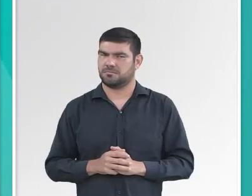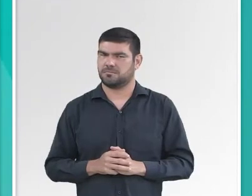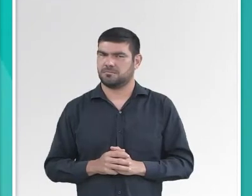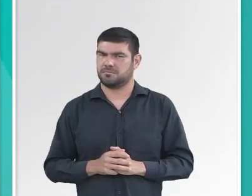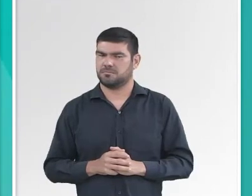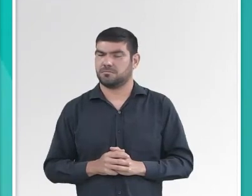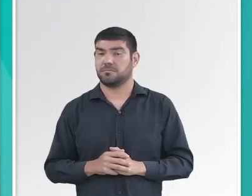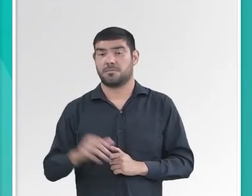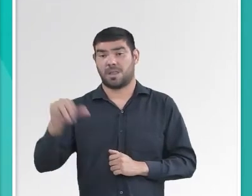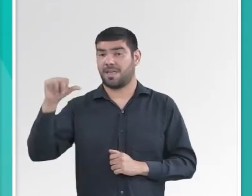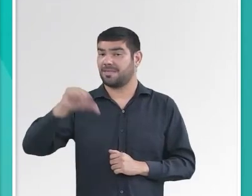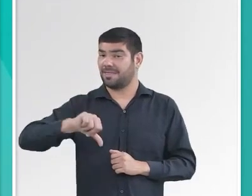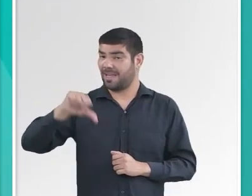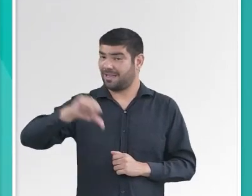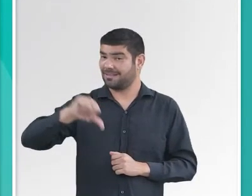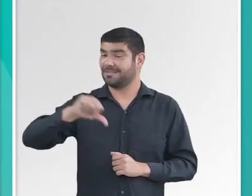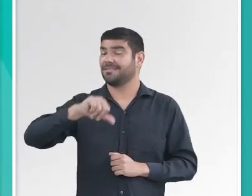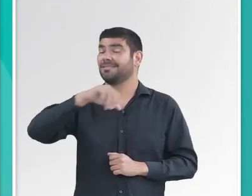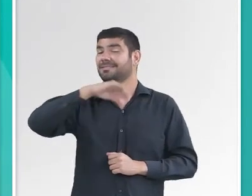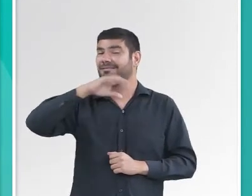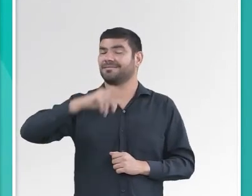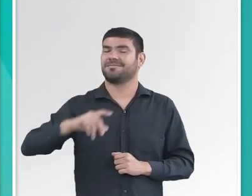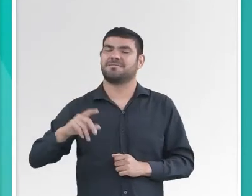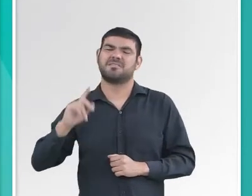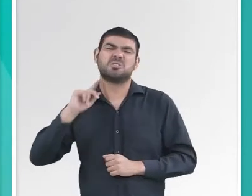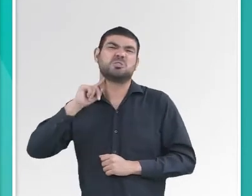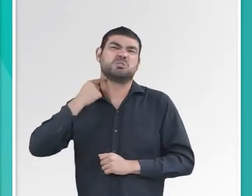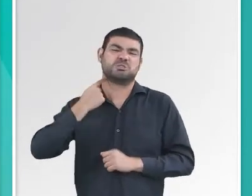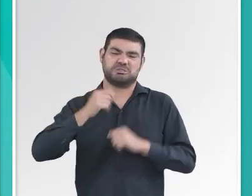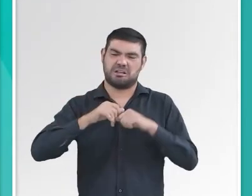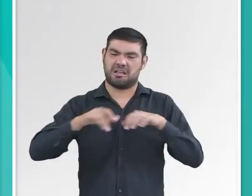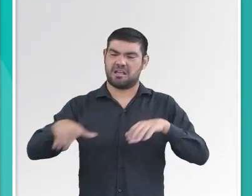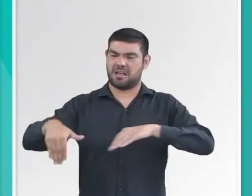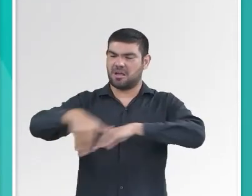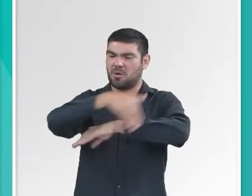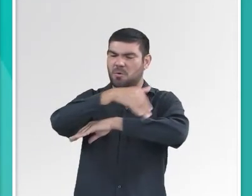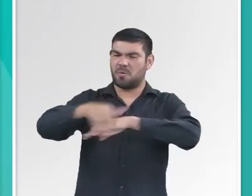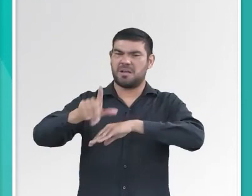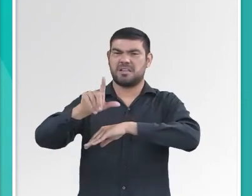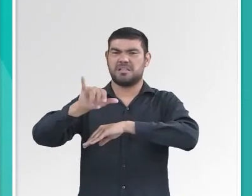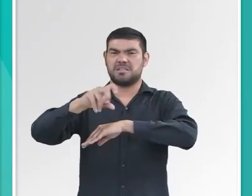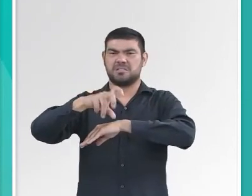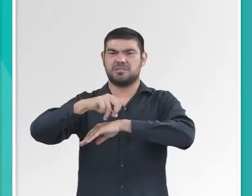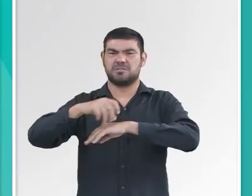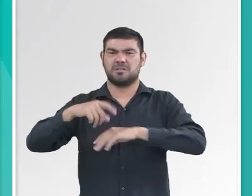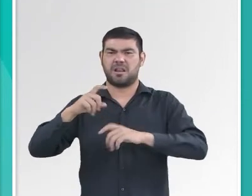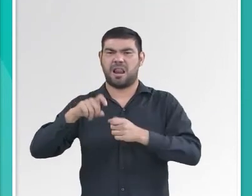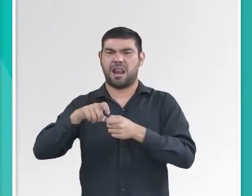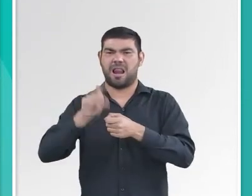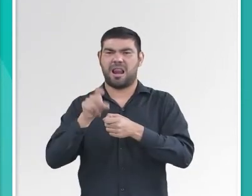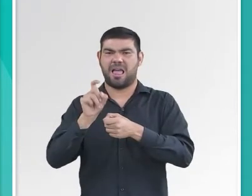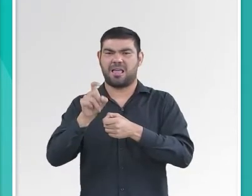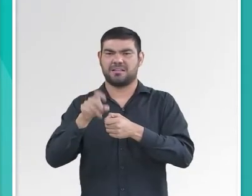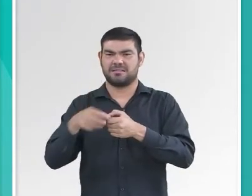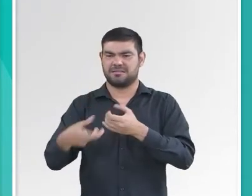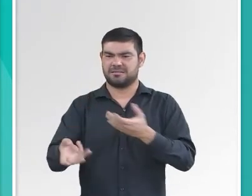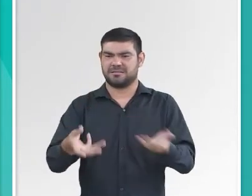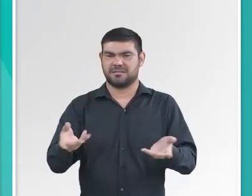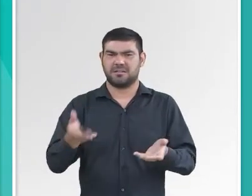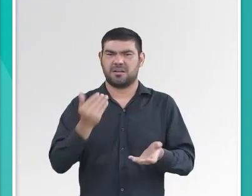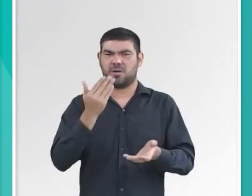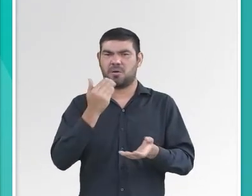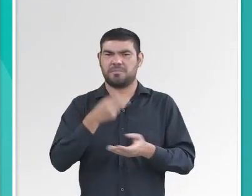crítica negativa. Após a festa, a rua fica cheia de lixo, latinhas de cerveja e restos